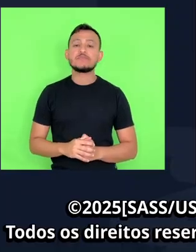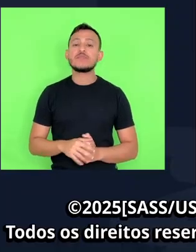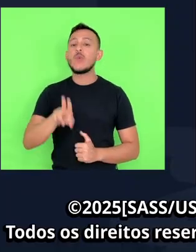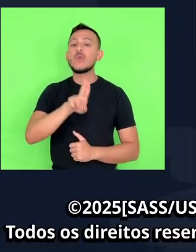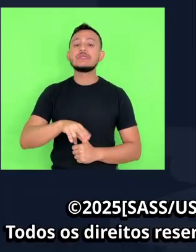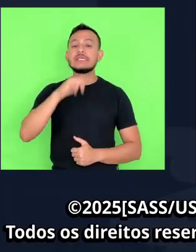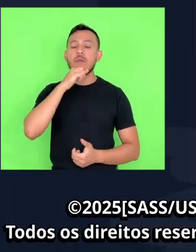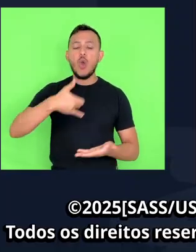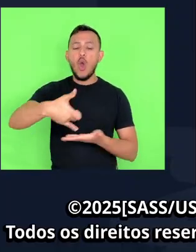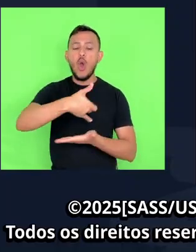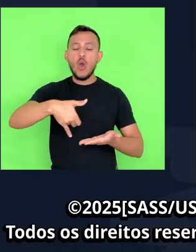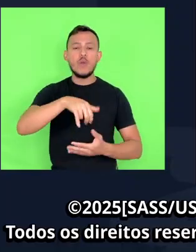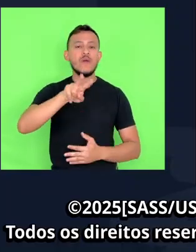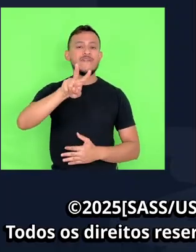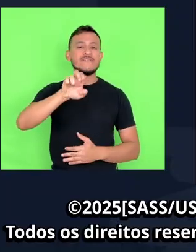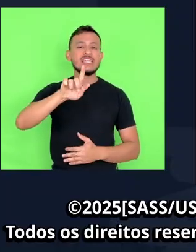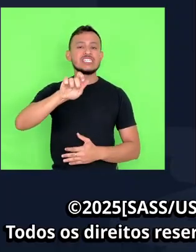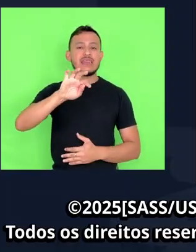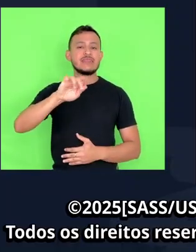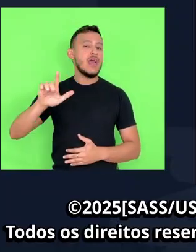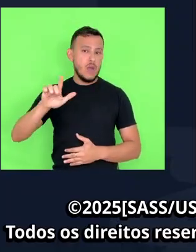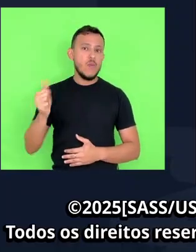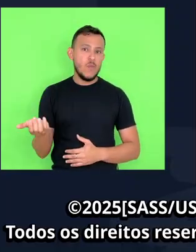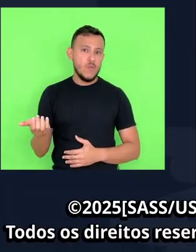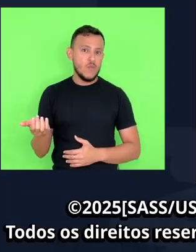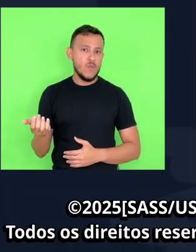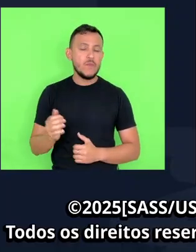Usar óleos vegetais insaturados, moderado,